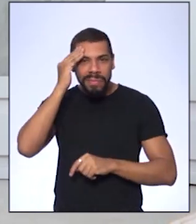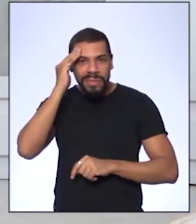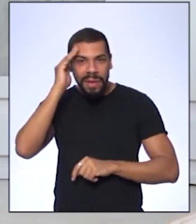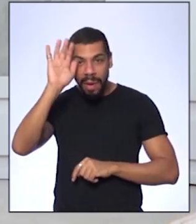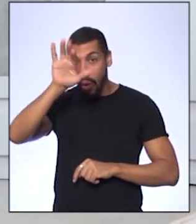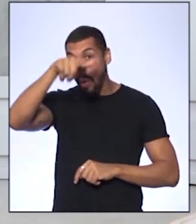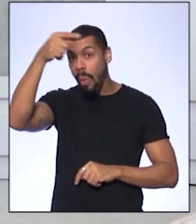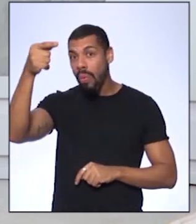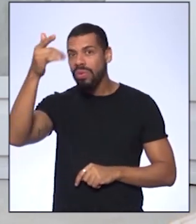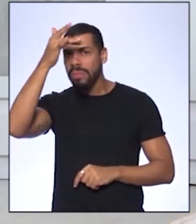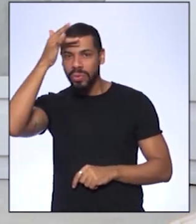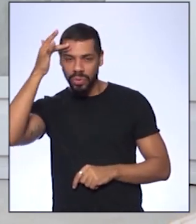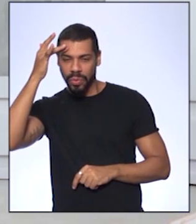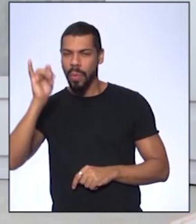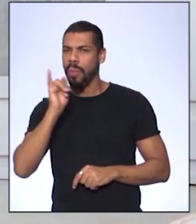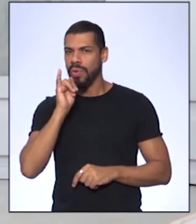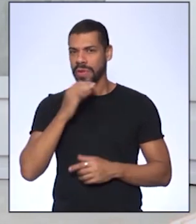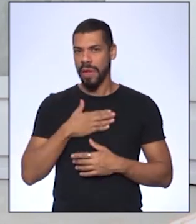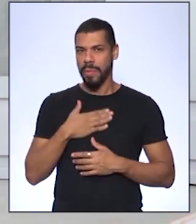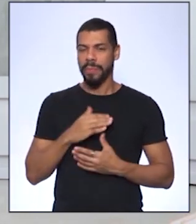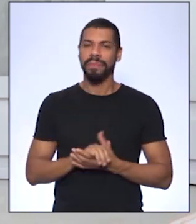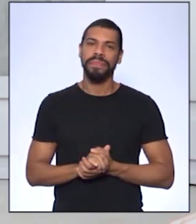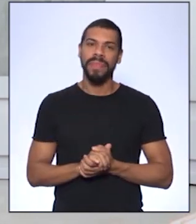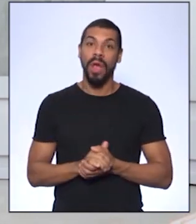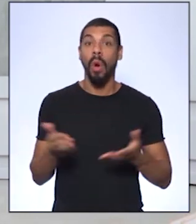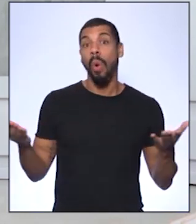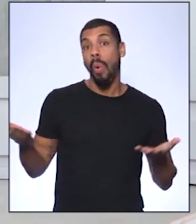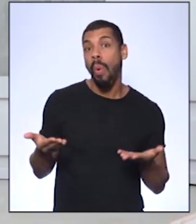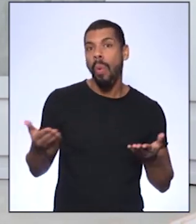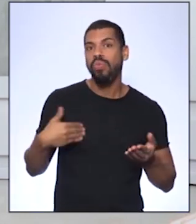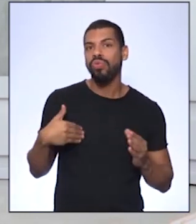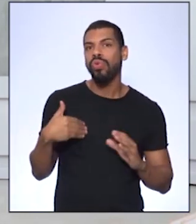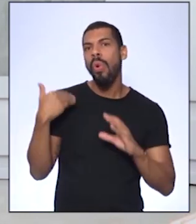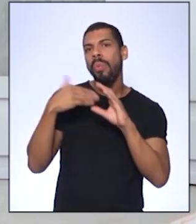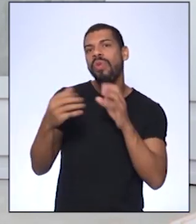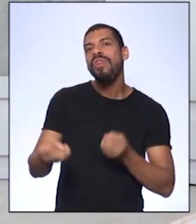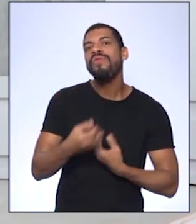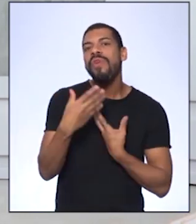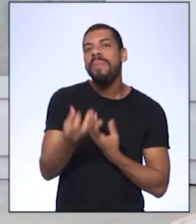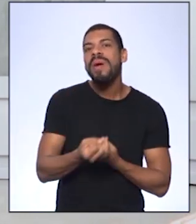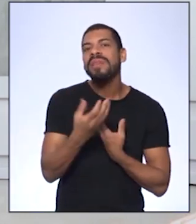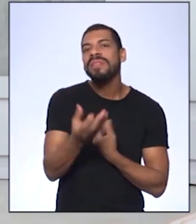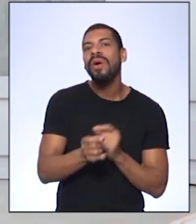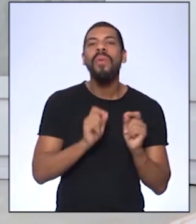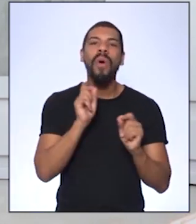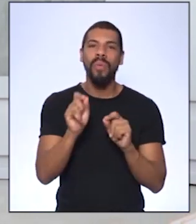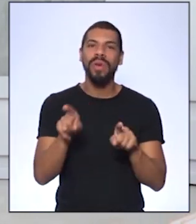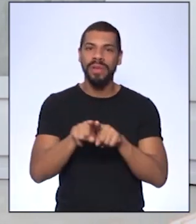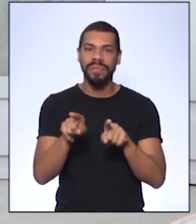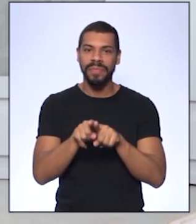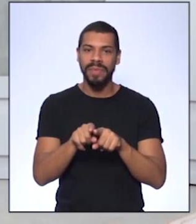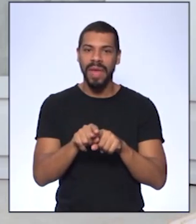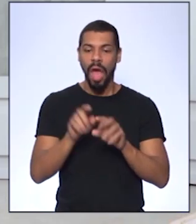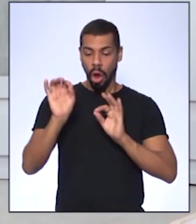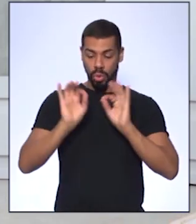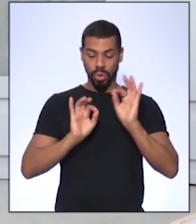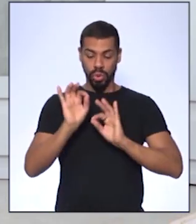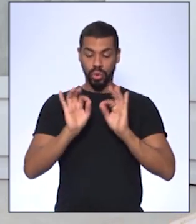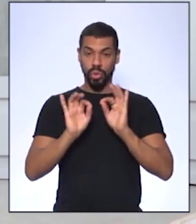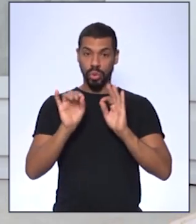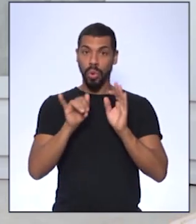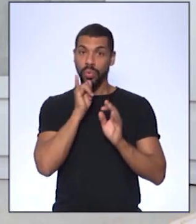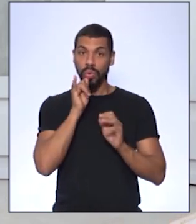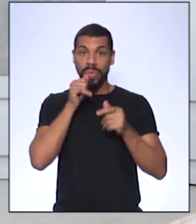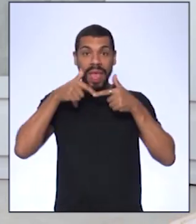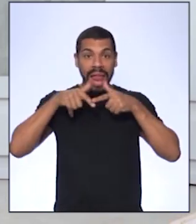pelo receptor. Então, imaginemos que a mensagem que eu hoje estou mandando para vocês aí, ela é organizada por